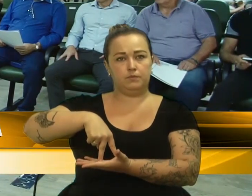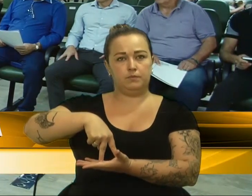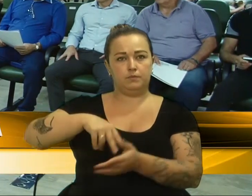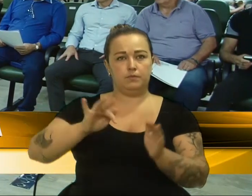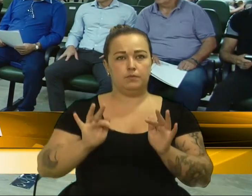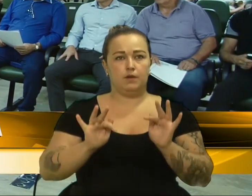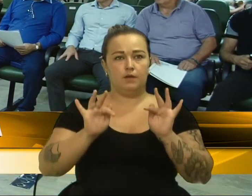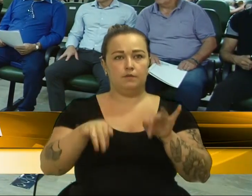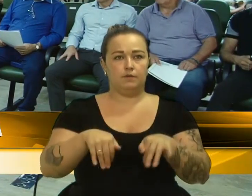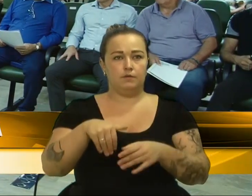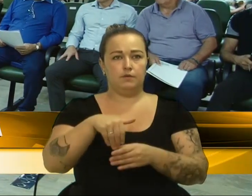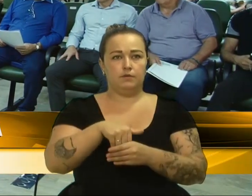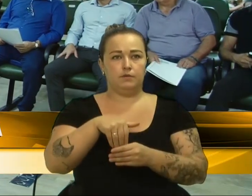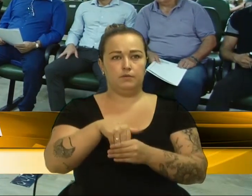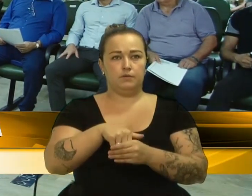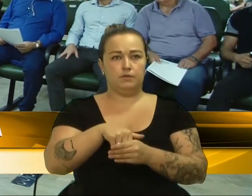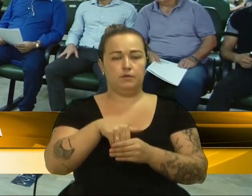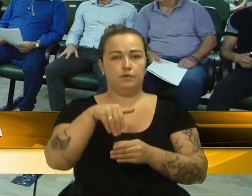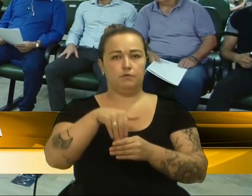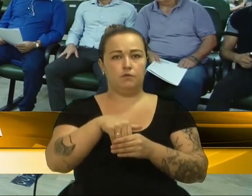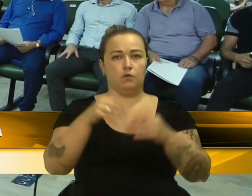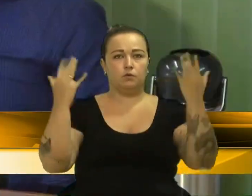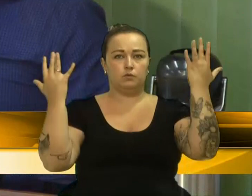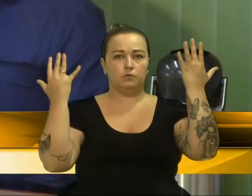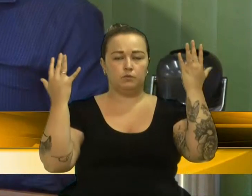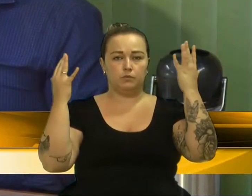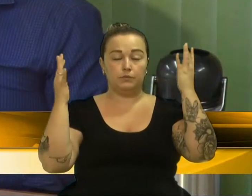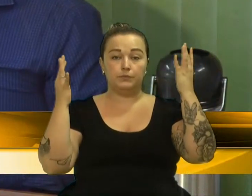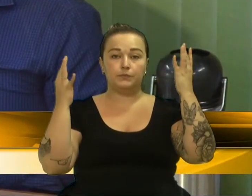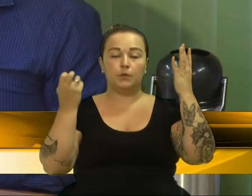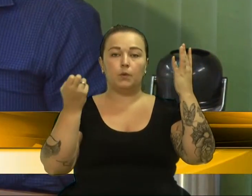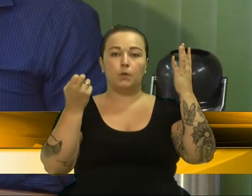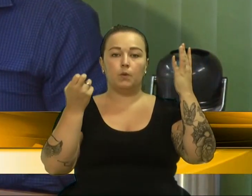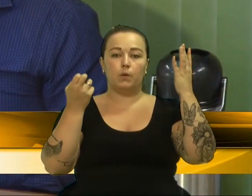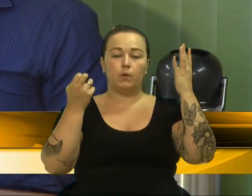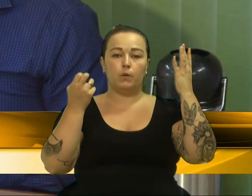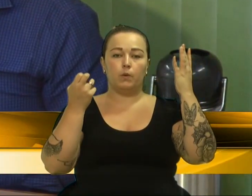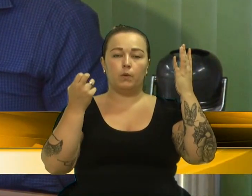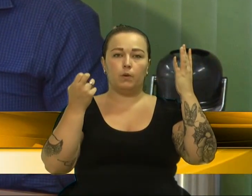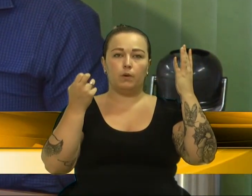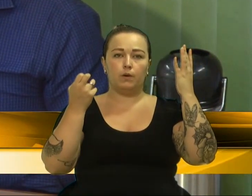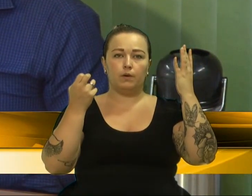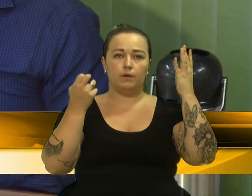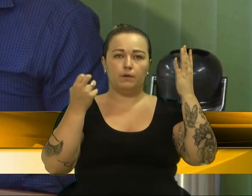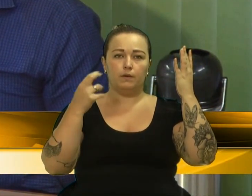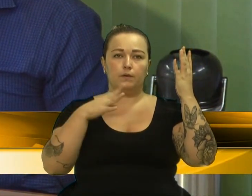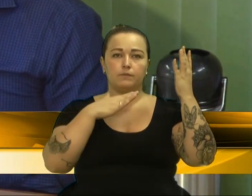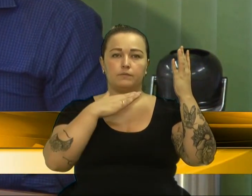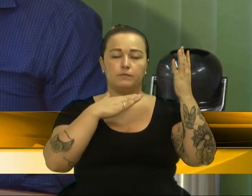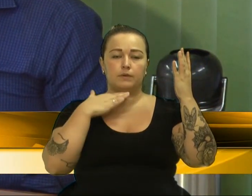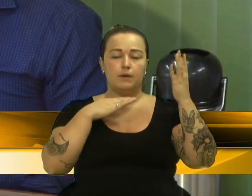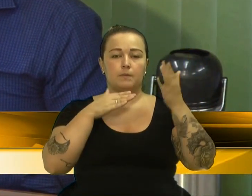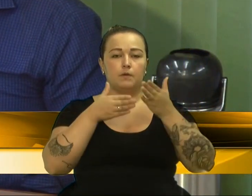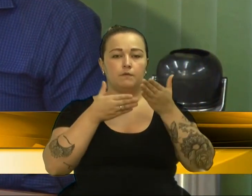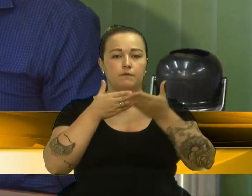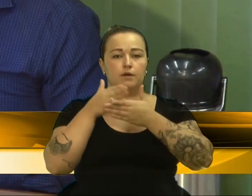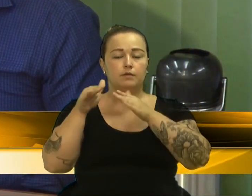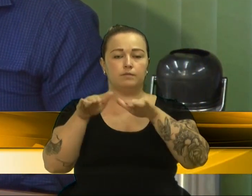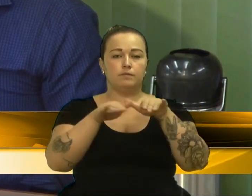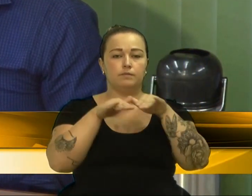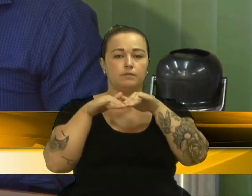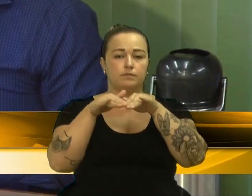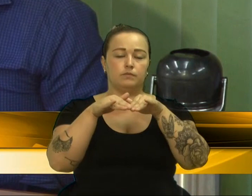Encerrada a votação. Os votos de congratulações, o louvor foram aprovados por unanimidade dos